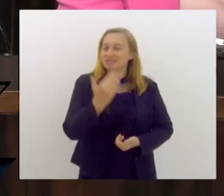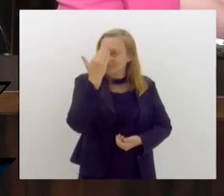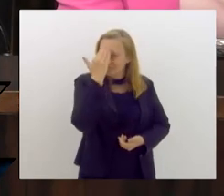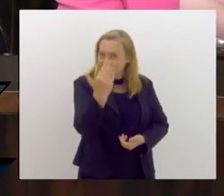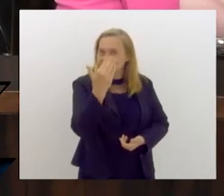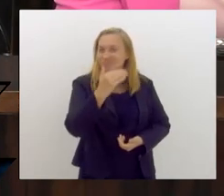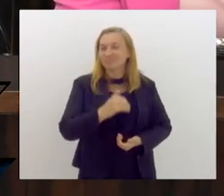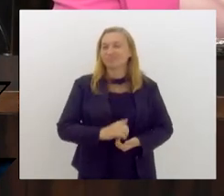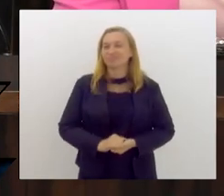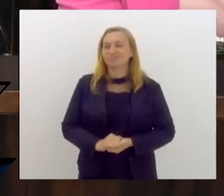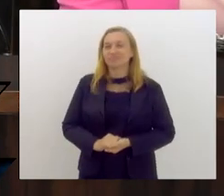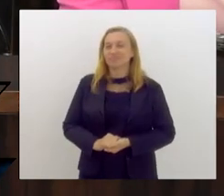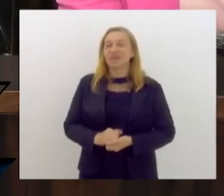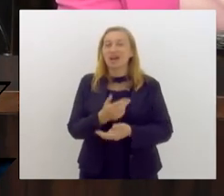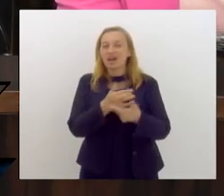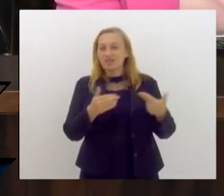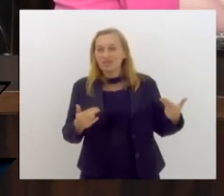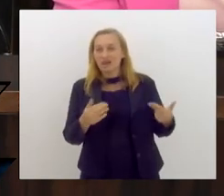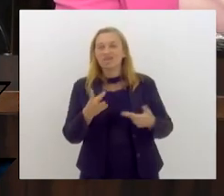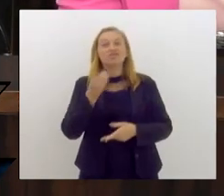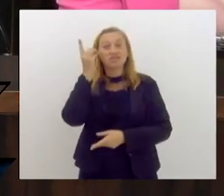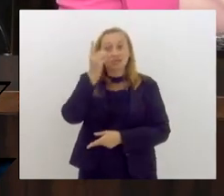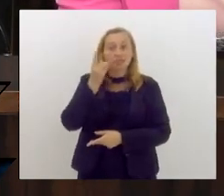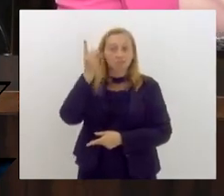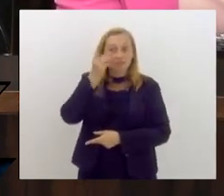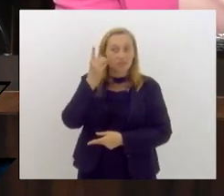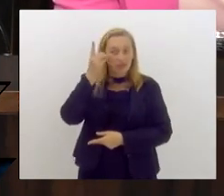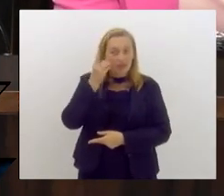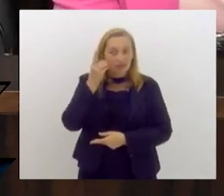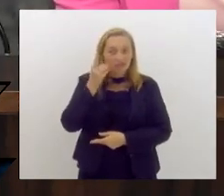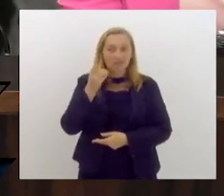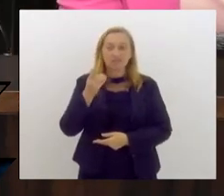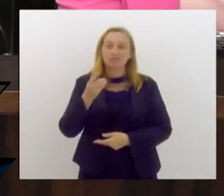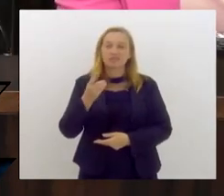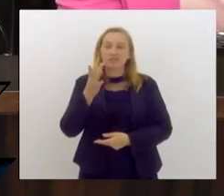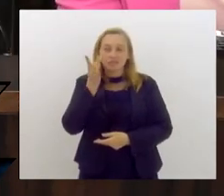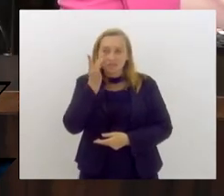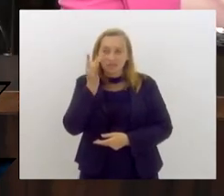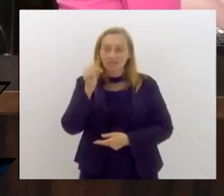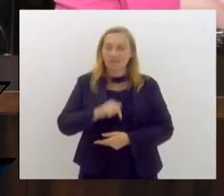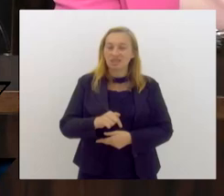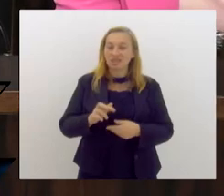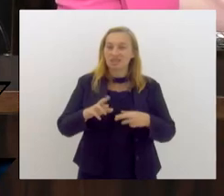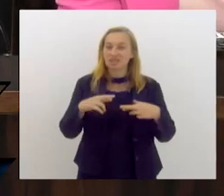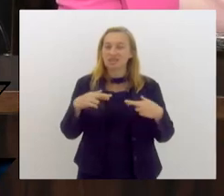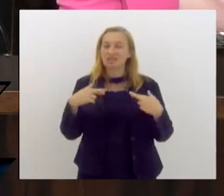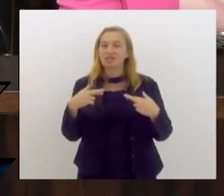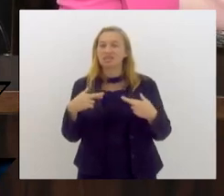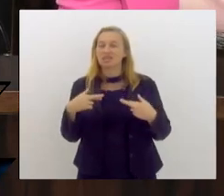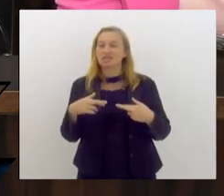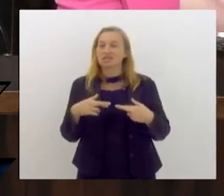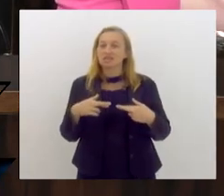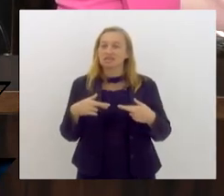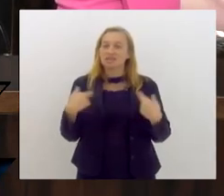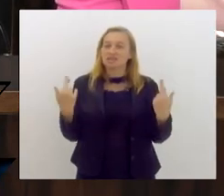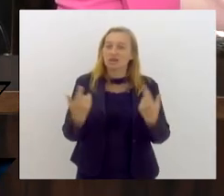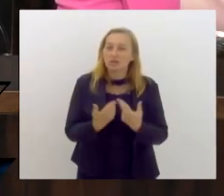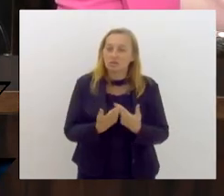agradecer aqui a vários deputados que estão aqui sempre presentes, que estão cada vez se unindo, todos estão vindo aqui, os